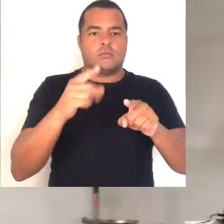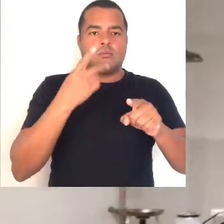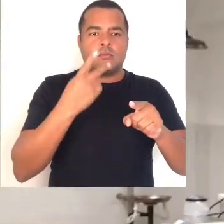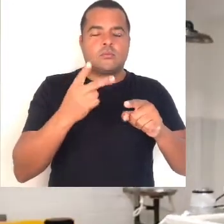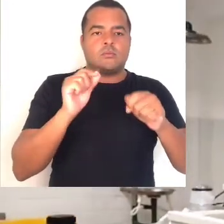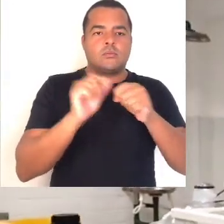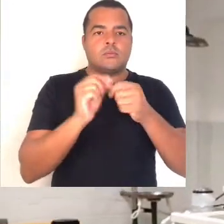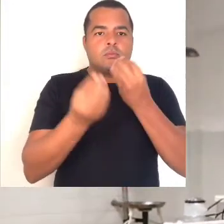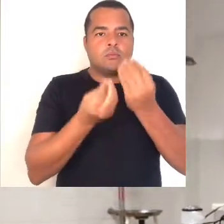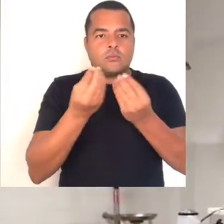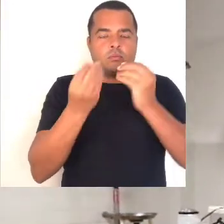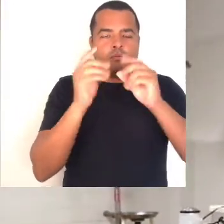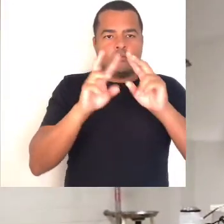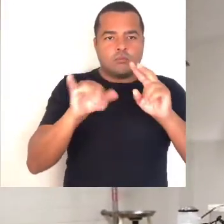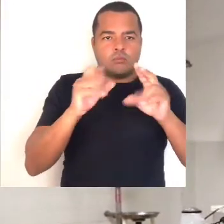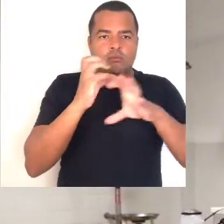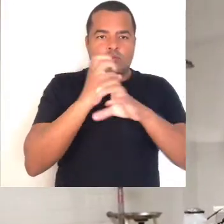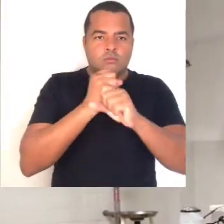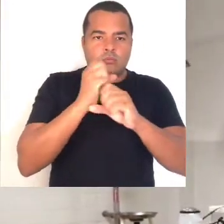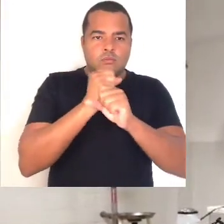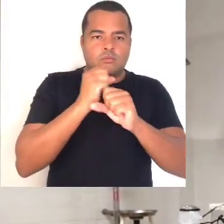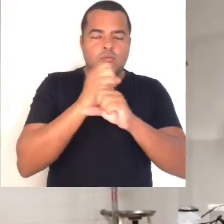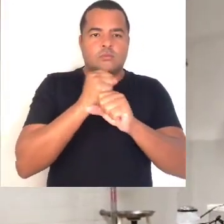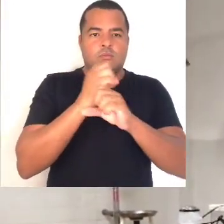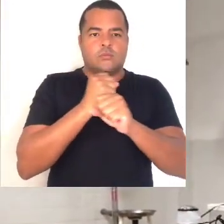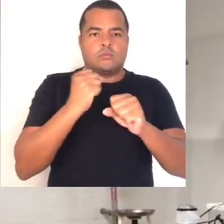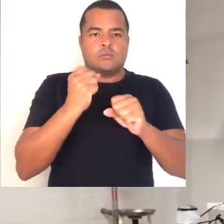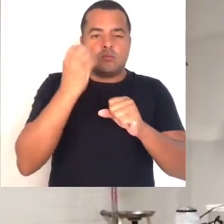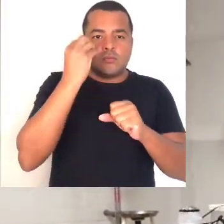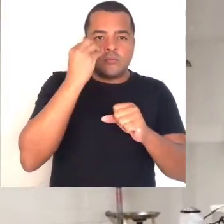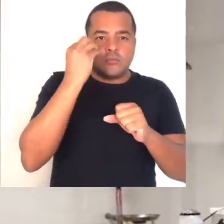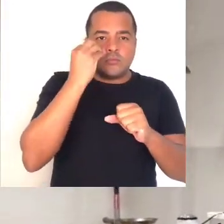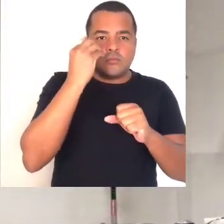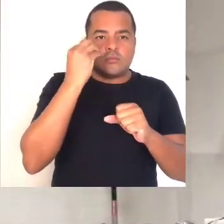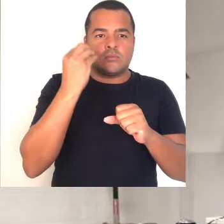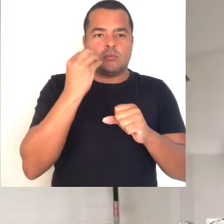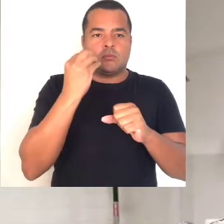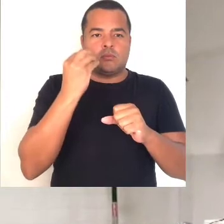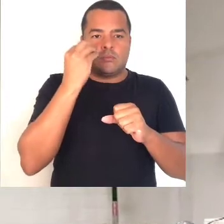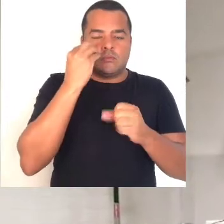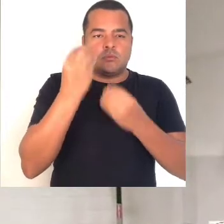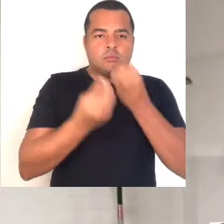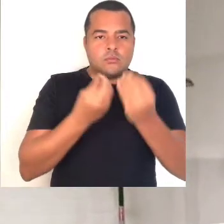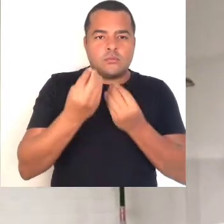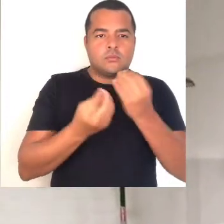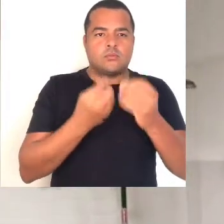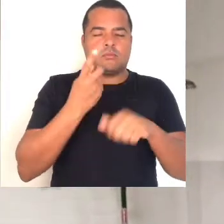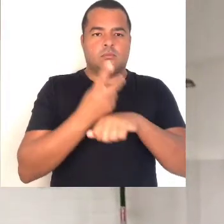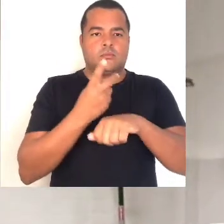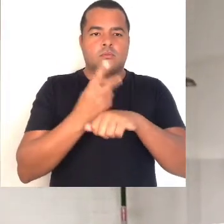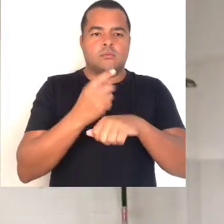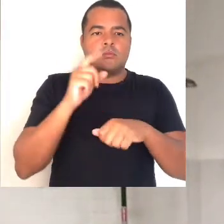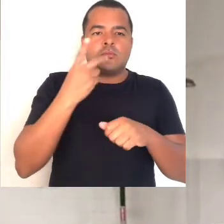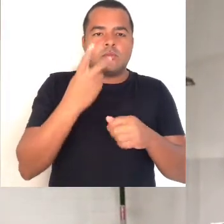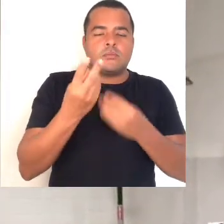aí o produto obtido é que a gente vai fazer o teste com o